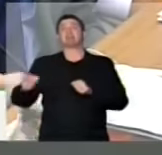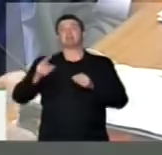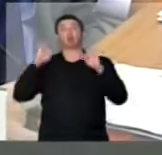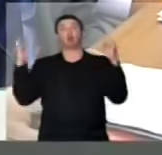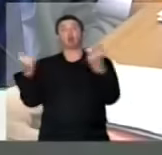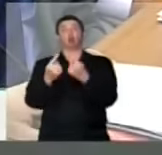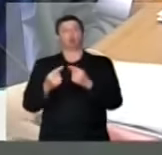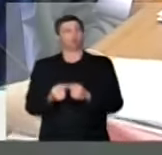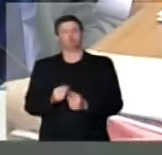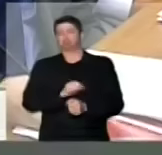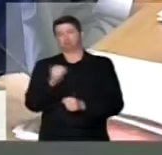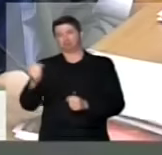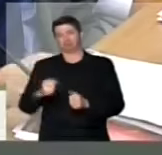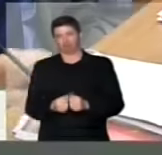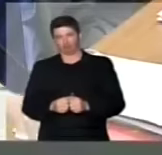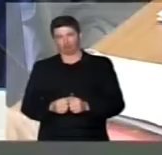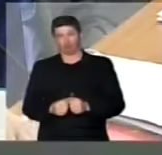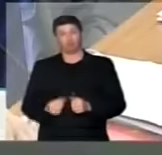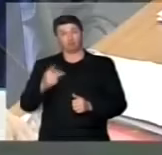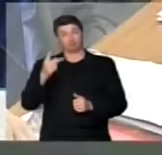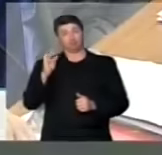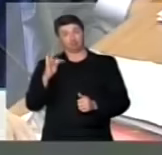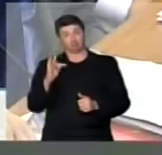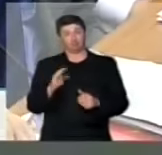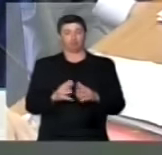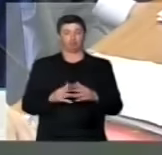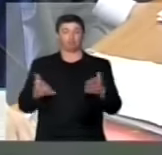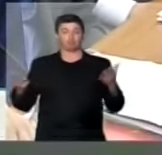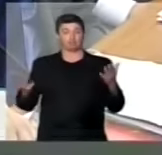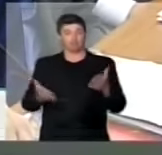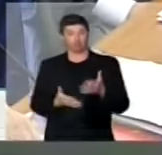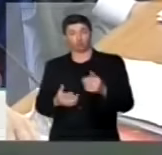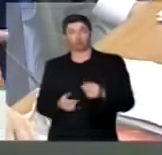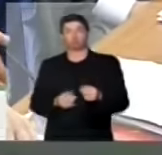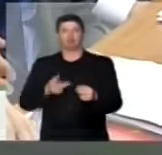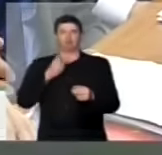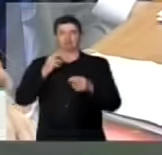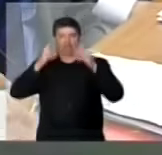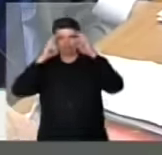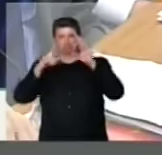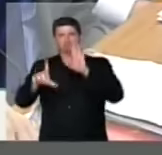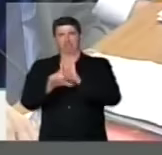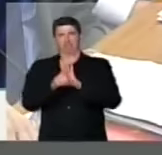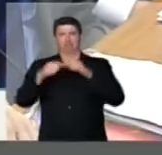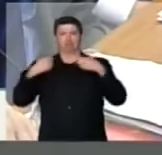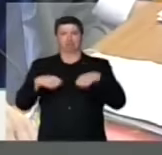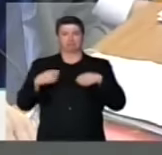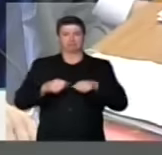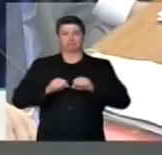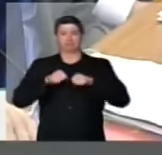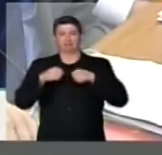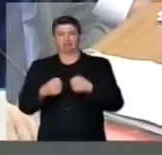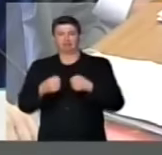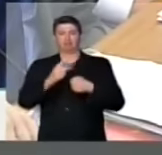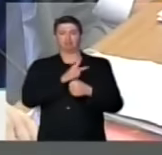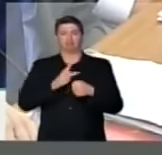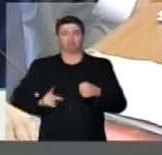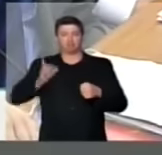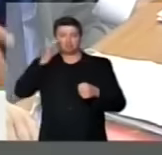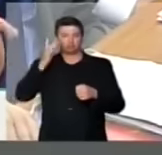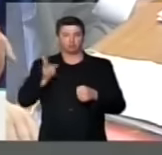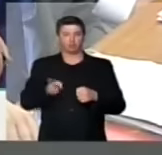toda a gente. O PT, que hoje prega o respeito às leis em defesa do mandato da